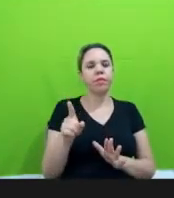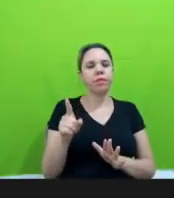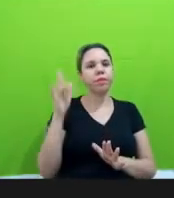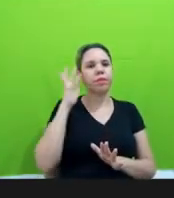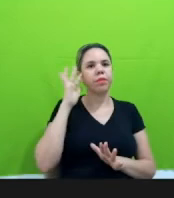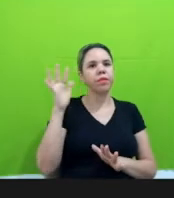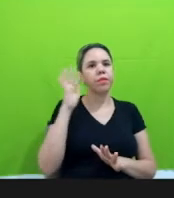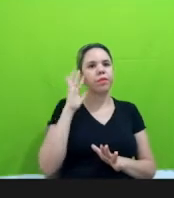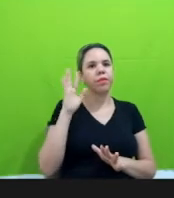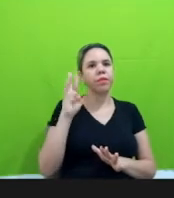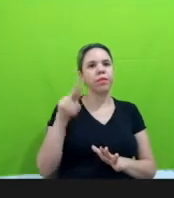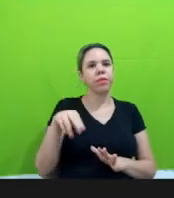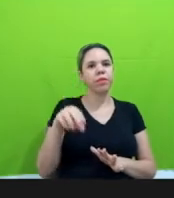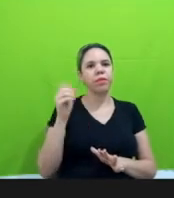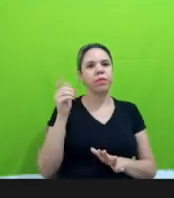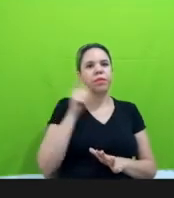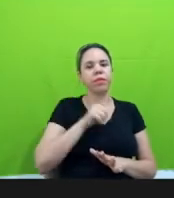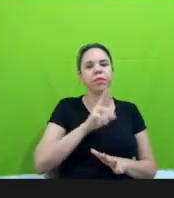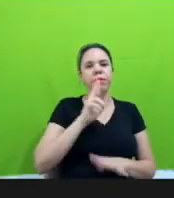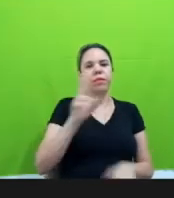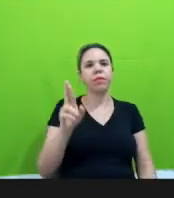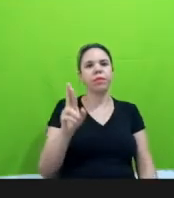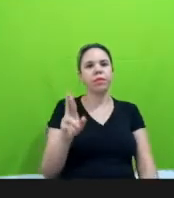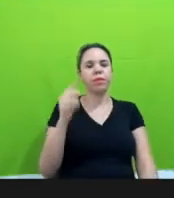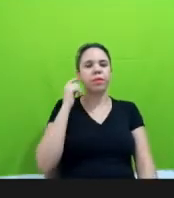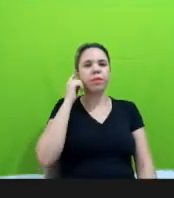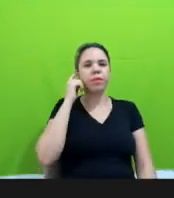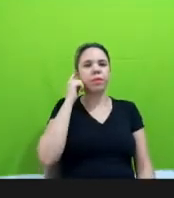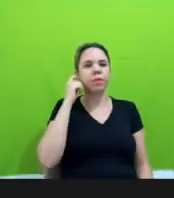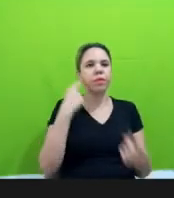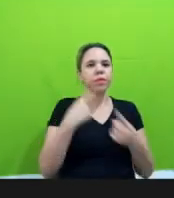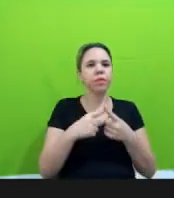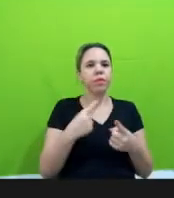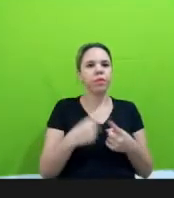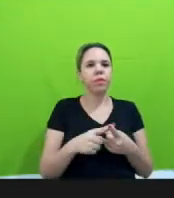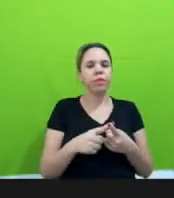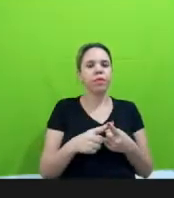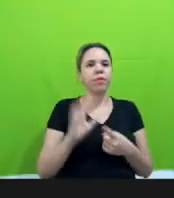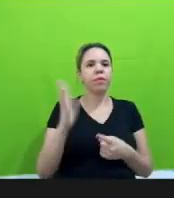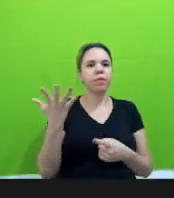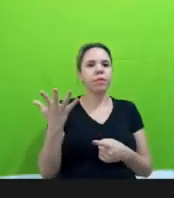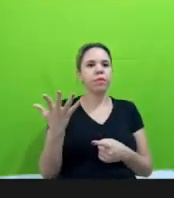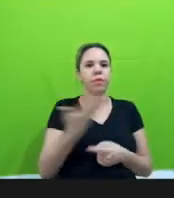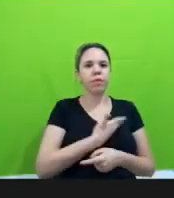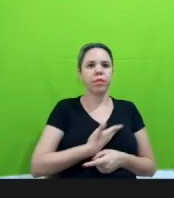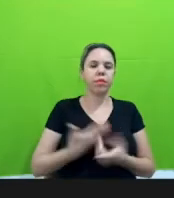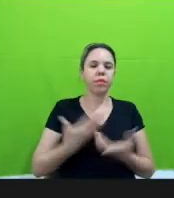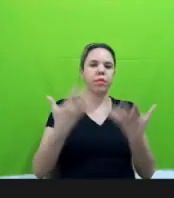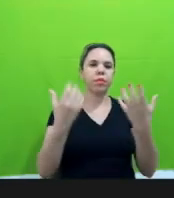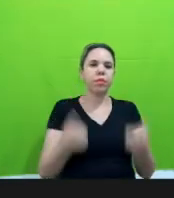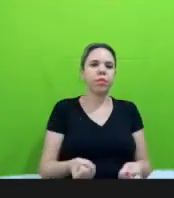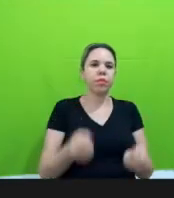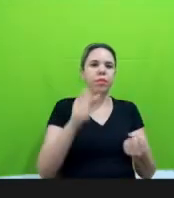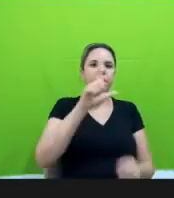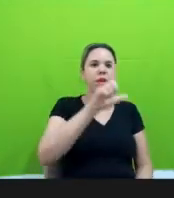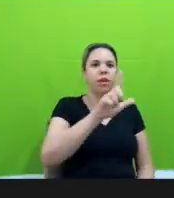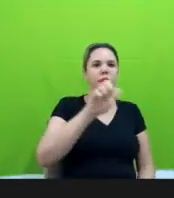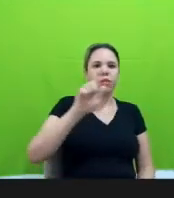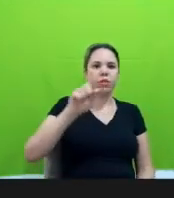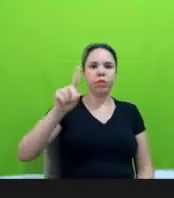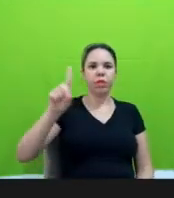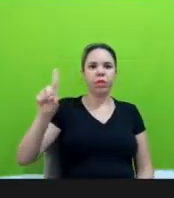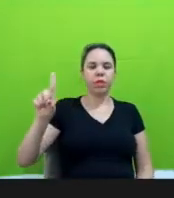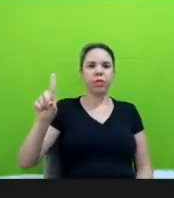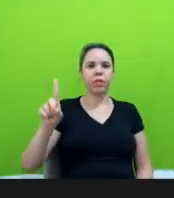Bruno consiga aí responder, né? Qual o fator aí que fez o governo aderir à LGPD, pelo menos na parte